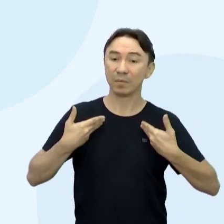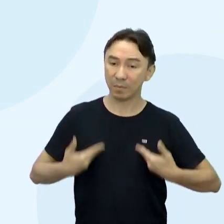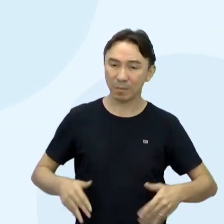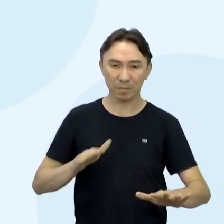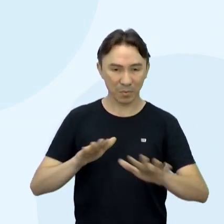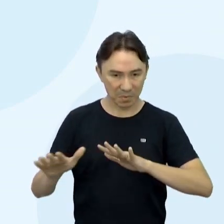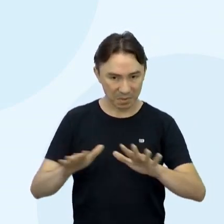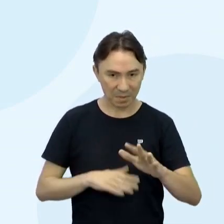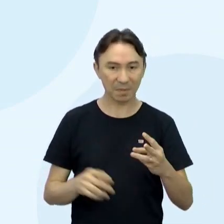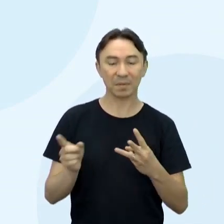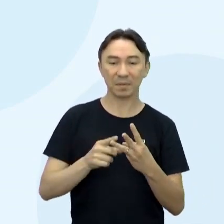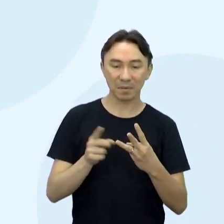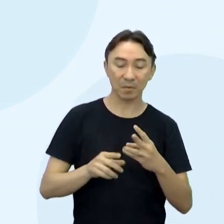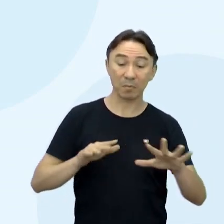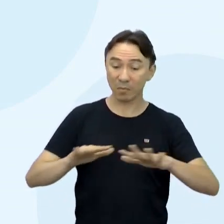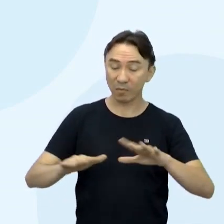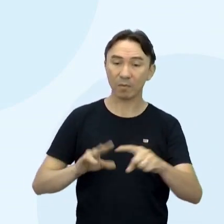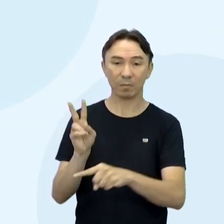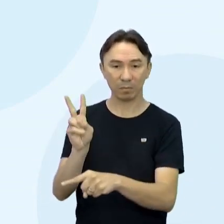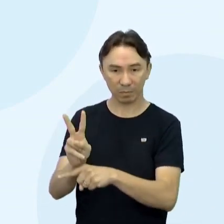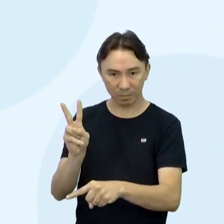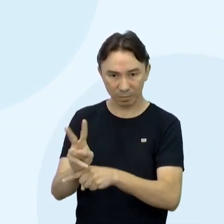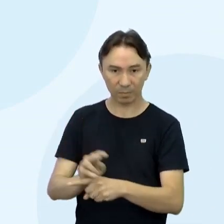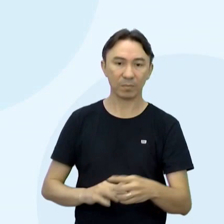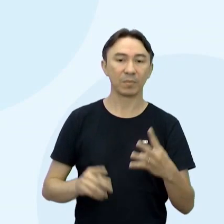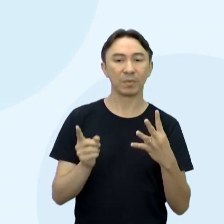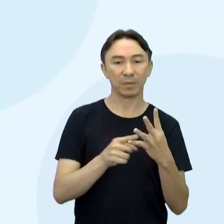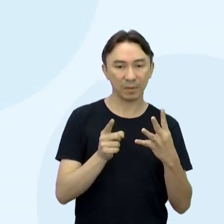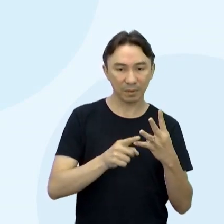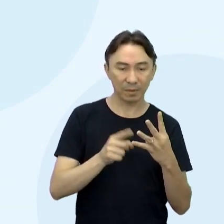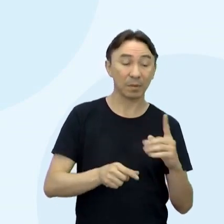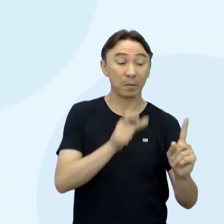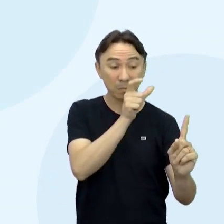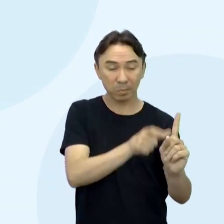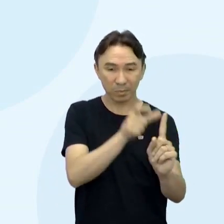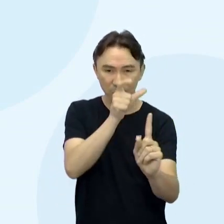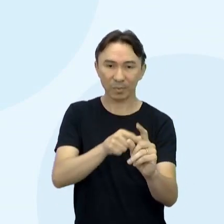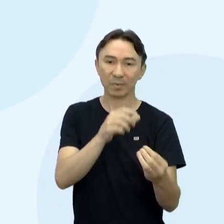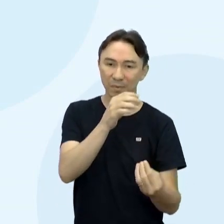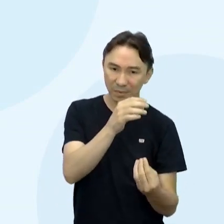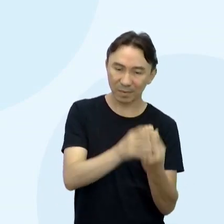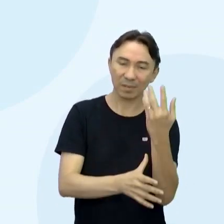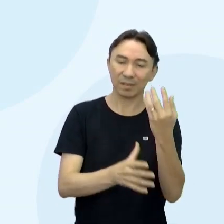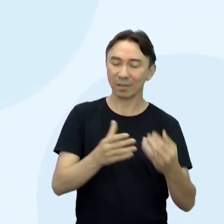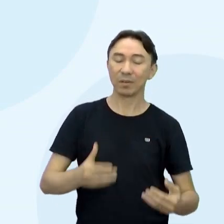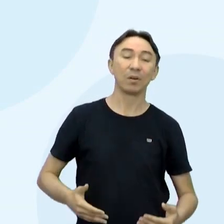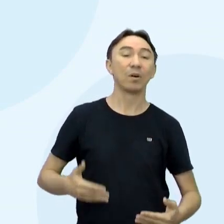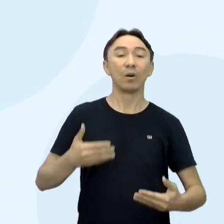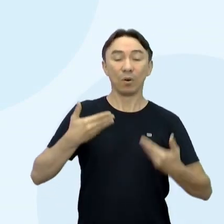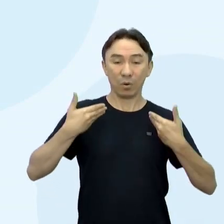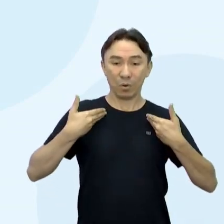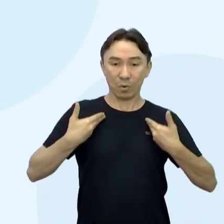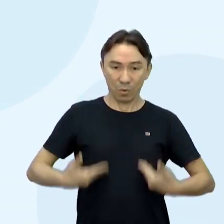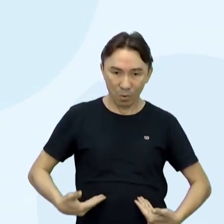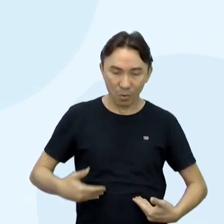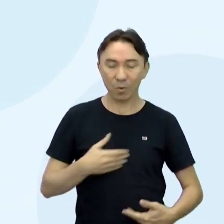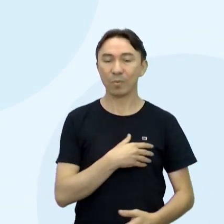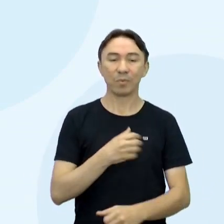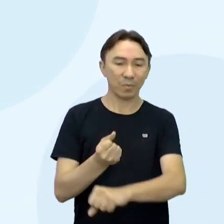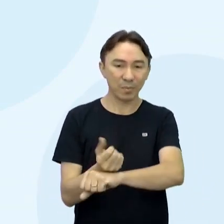do movimento, construção das personagens, corpo e emoção,